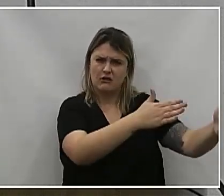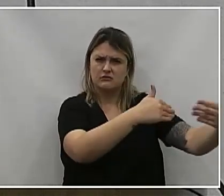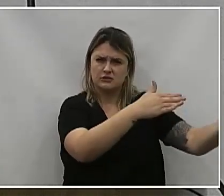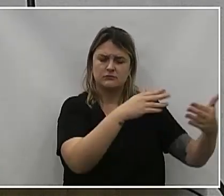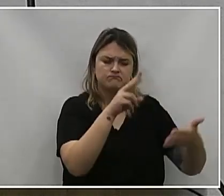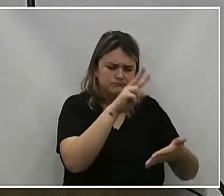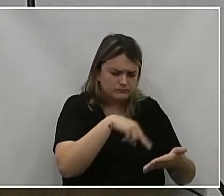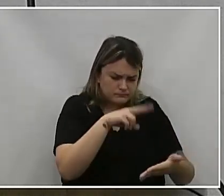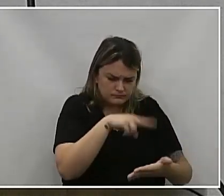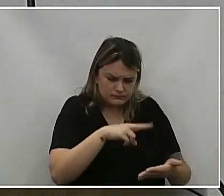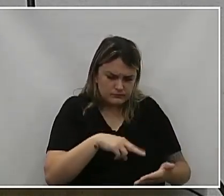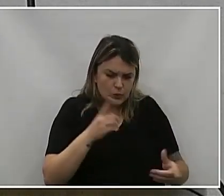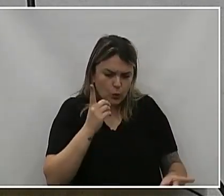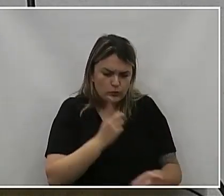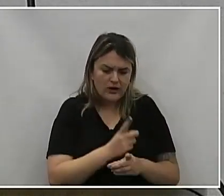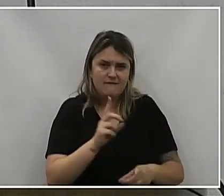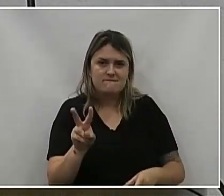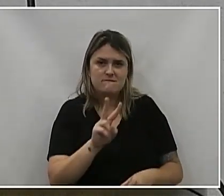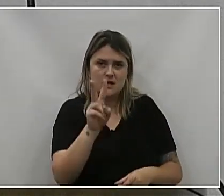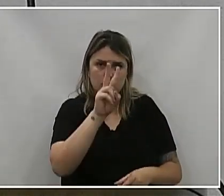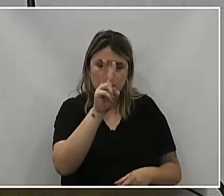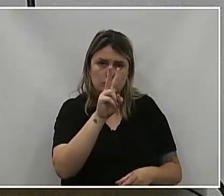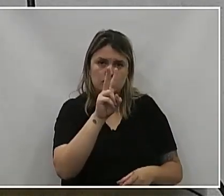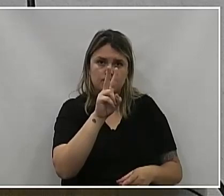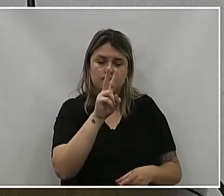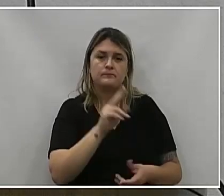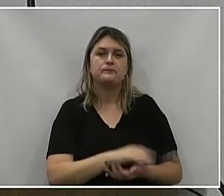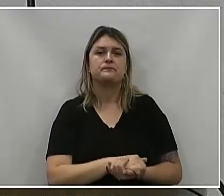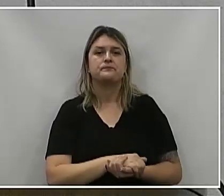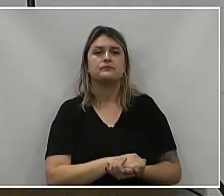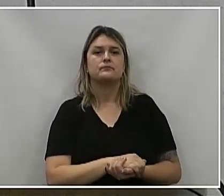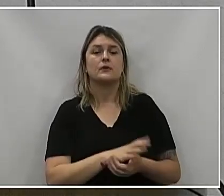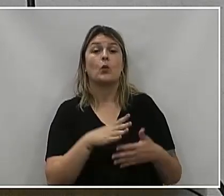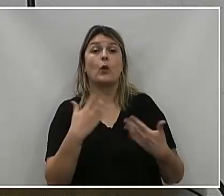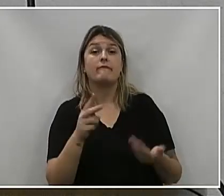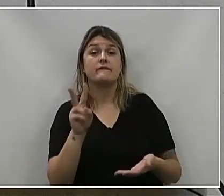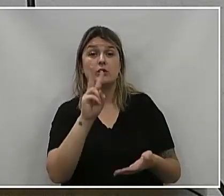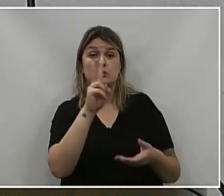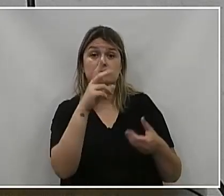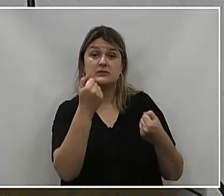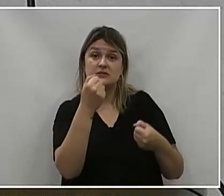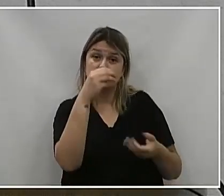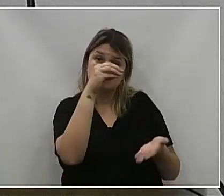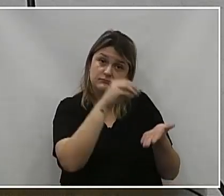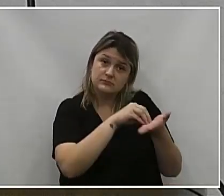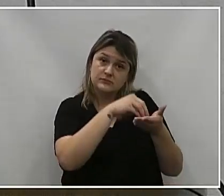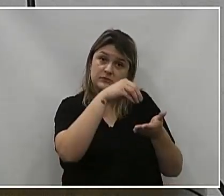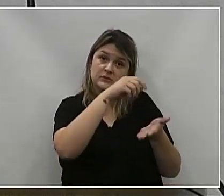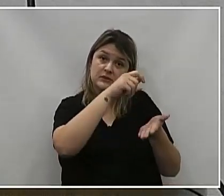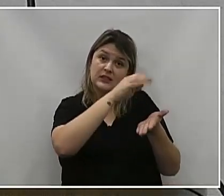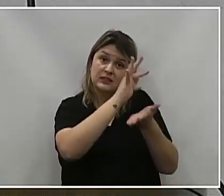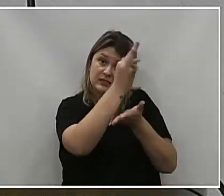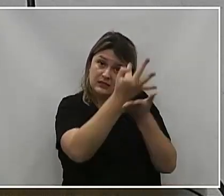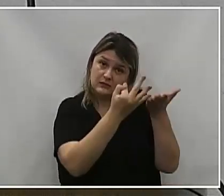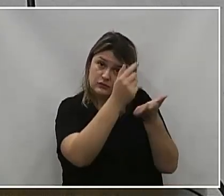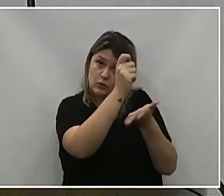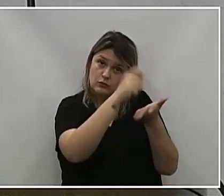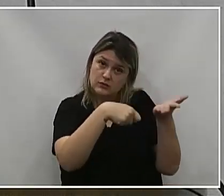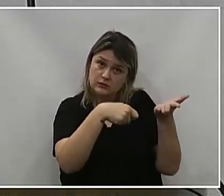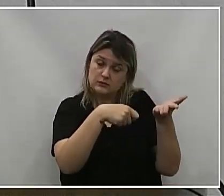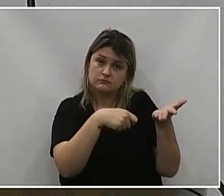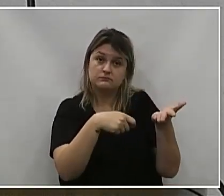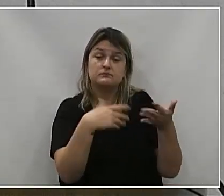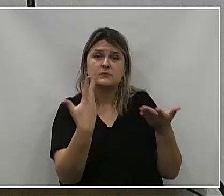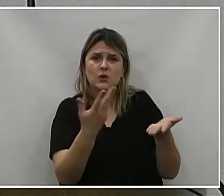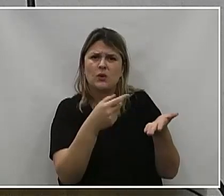os valores, né? Eles tinham um valor de partida, que eram os valores que deveriam constar do contrato, não estavam constando do contrato. O